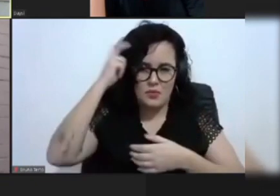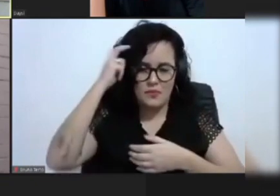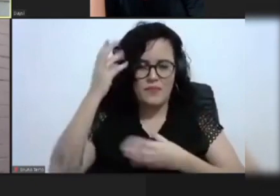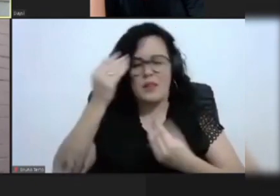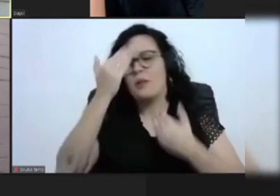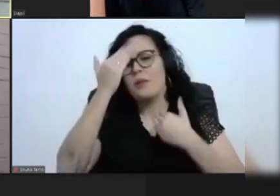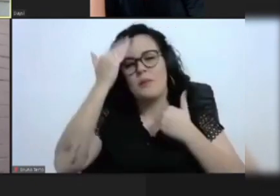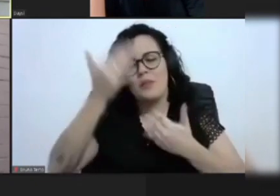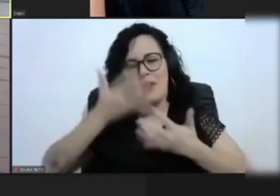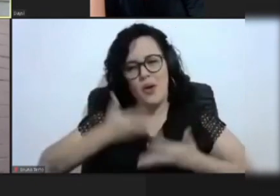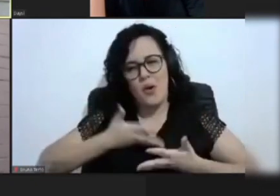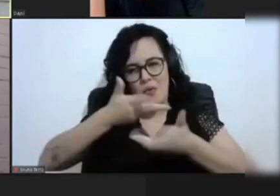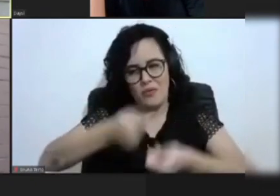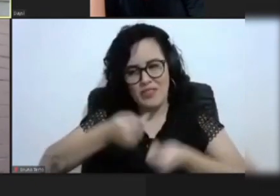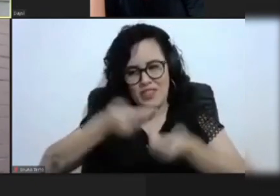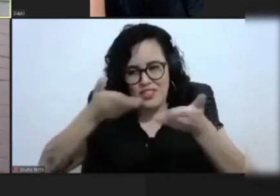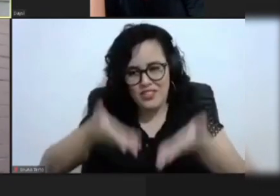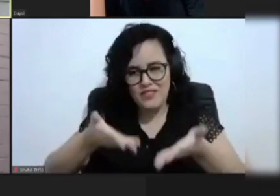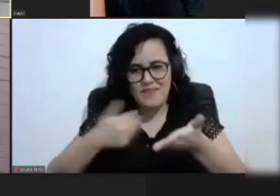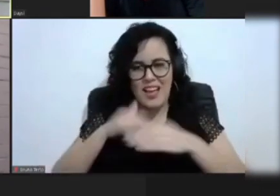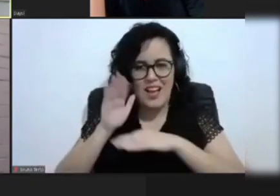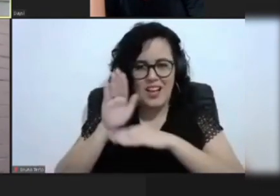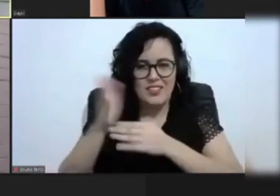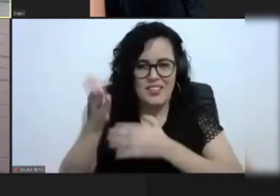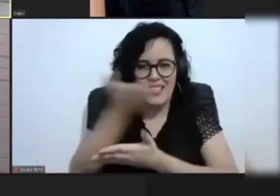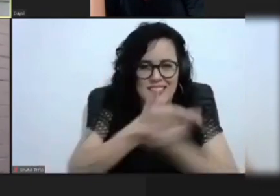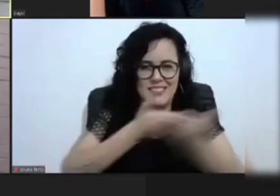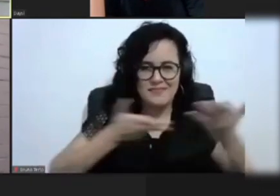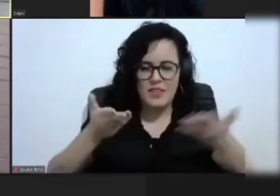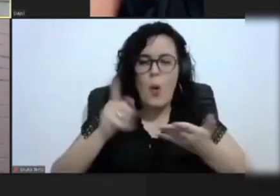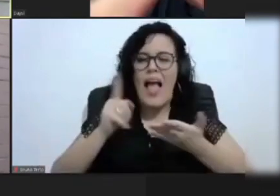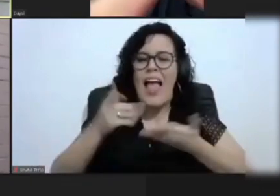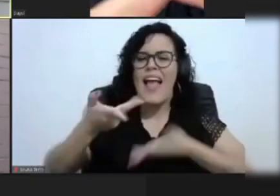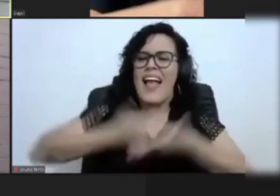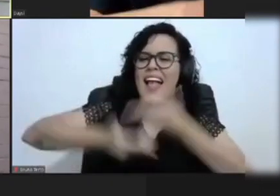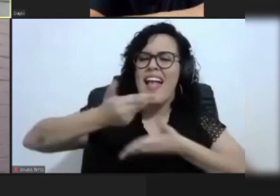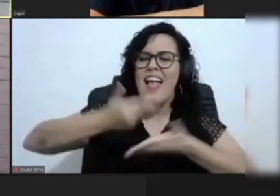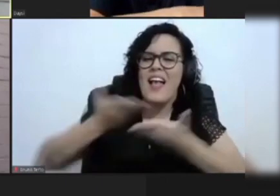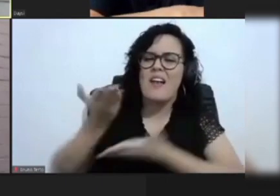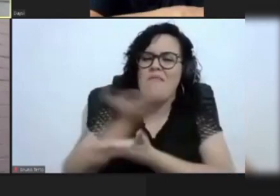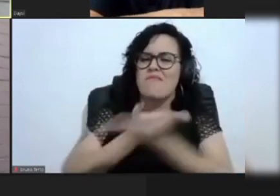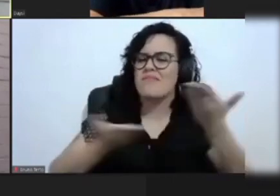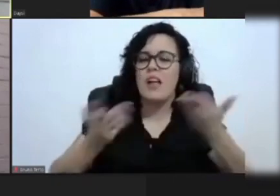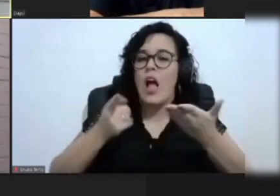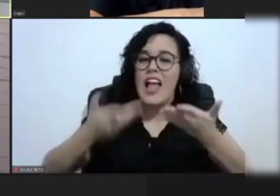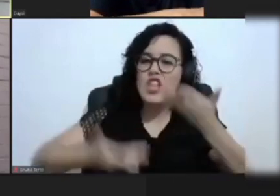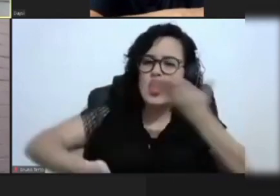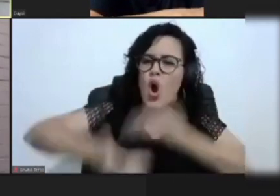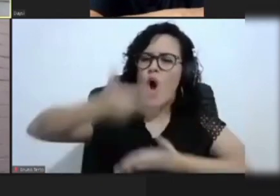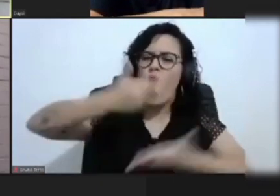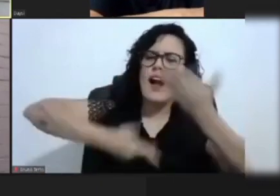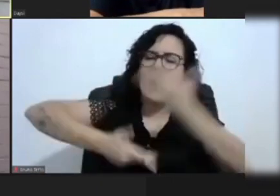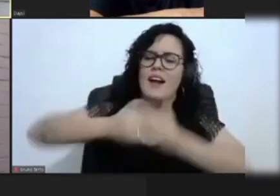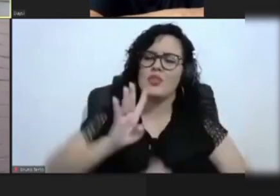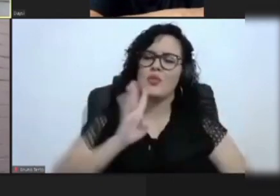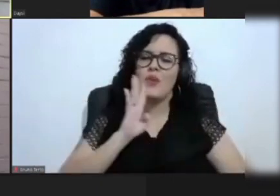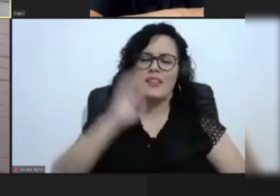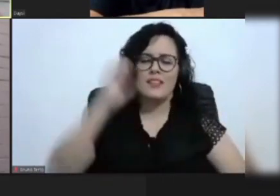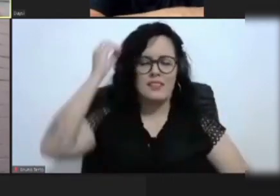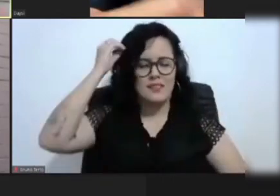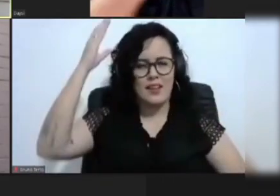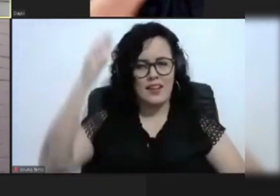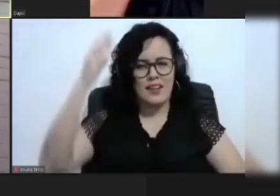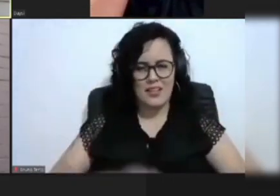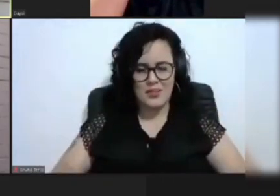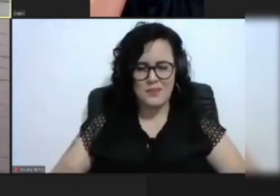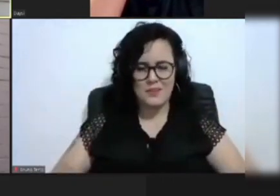convite de mediar, que, na verdade, não é uma mediação, é uma troca de... E eu estou